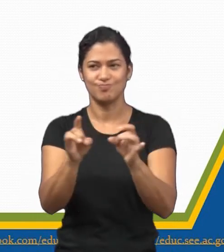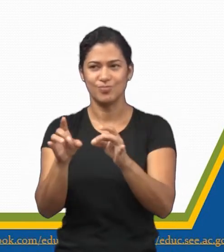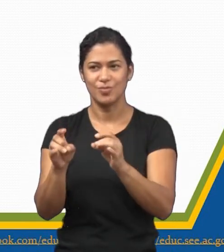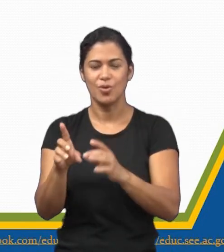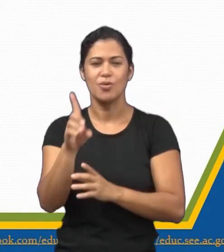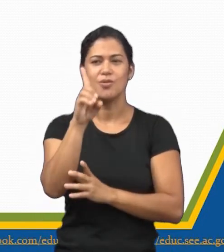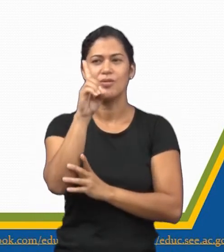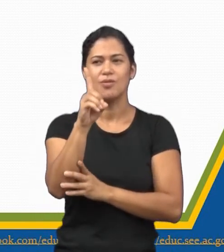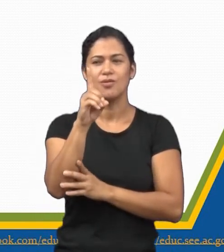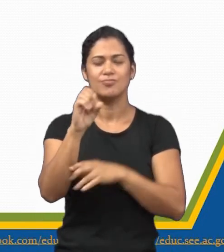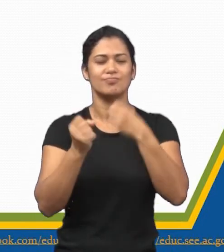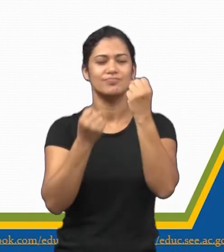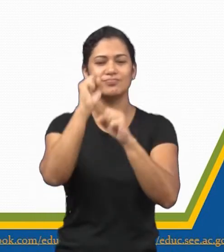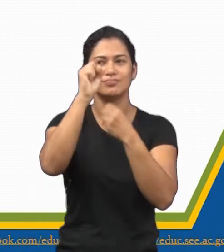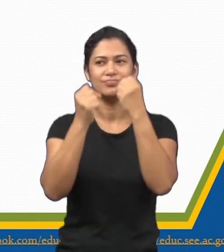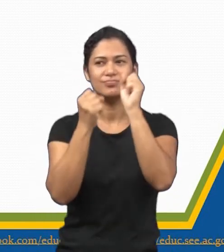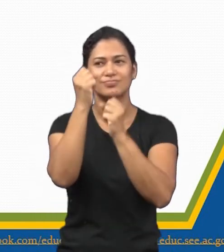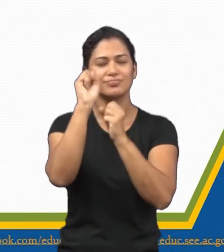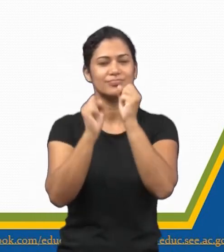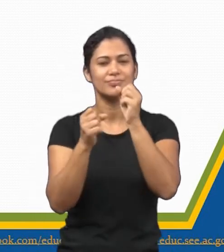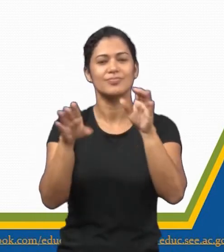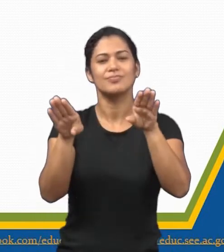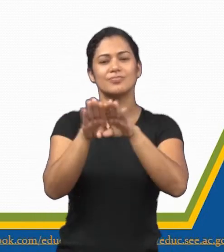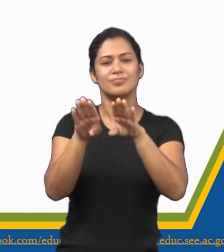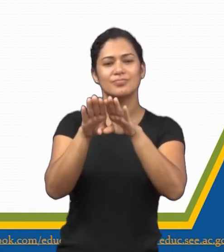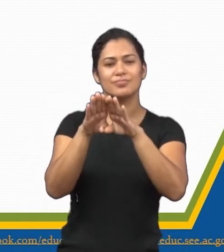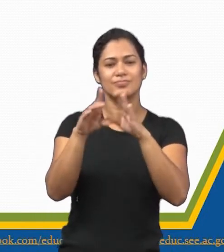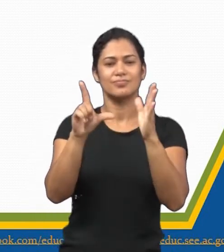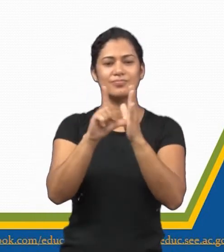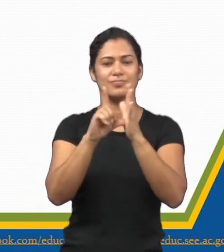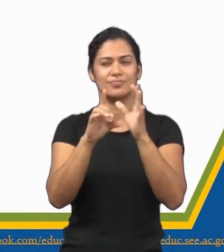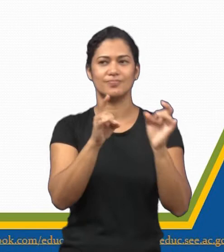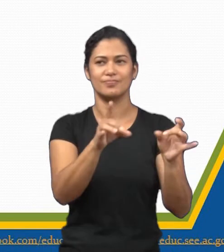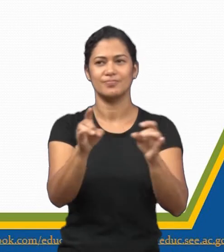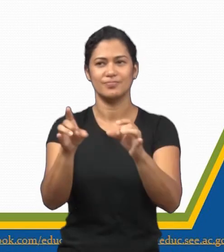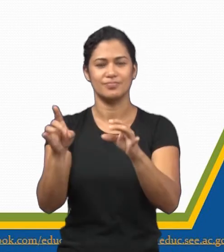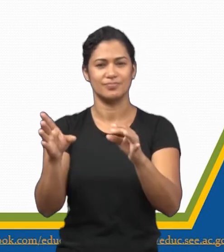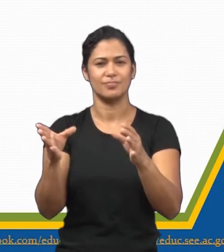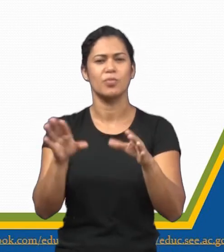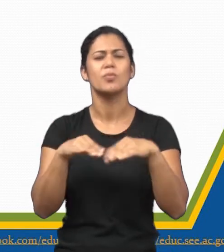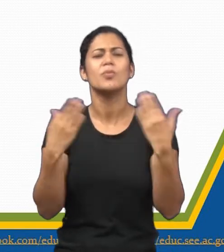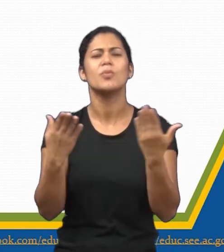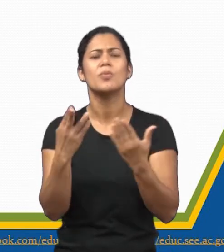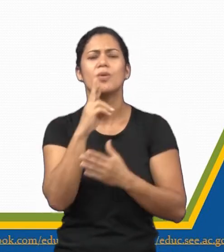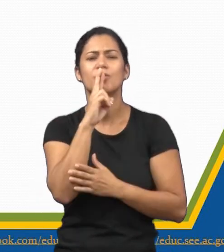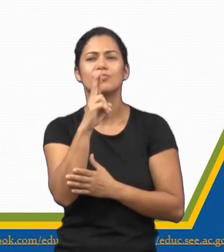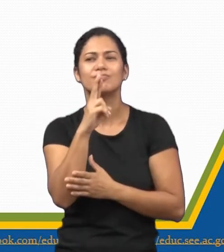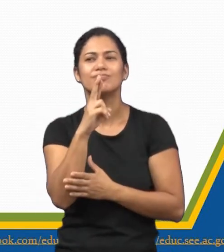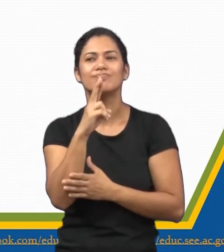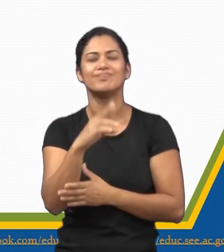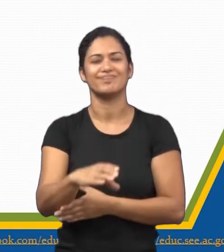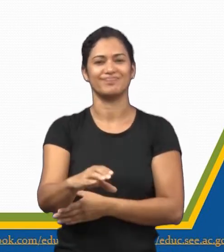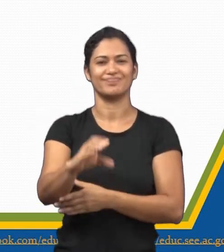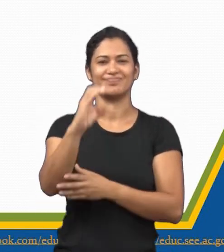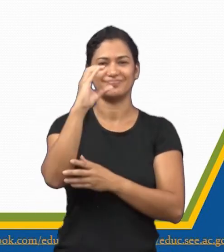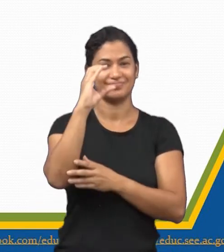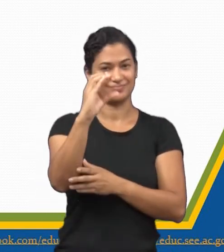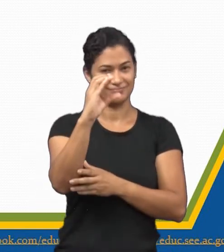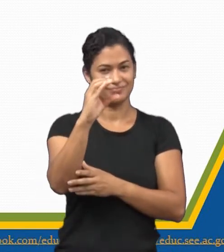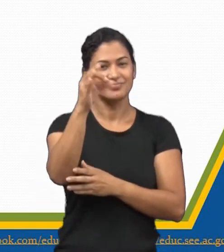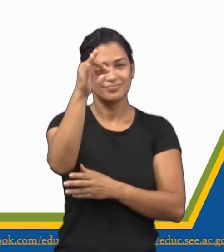comerciais. Muito bem, quem respondeu comércios acertou. E o que é comércio?